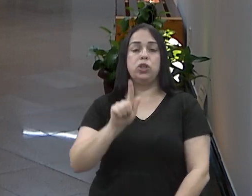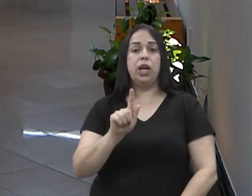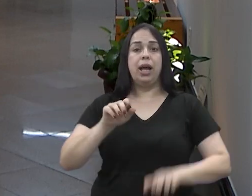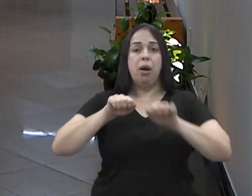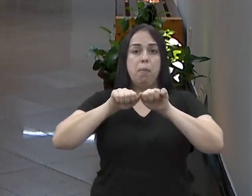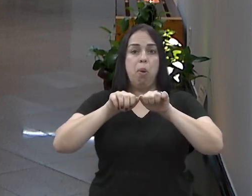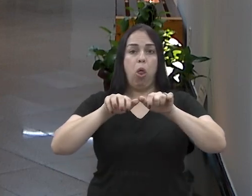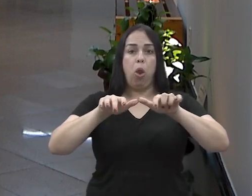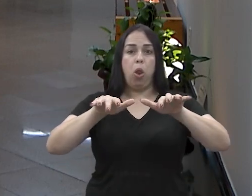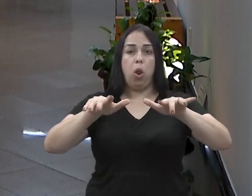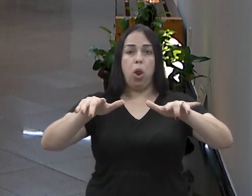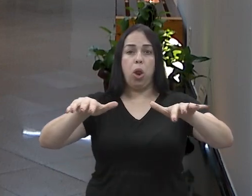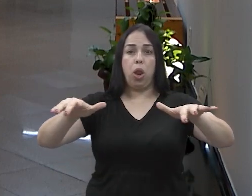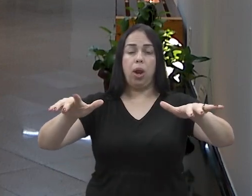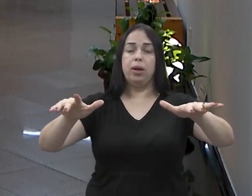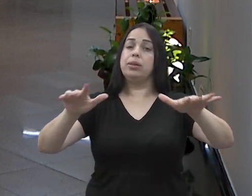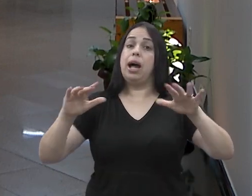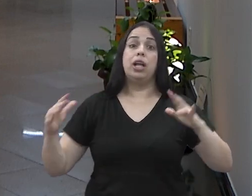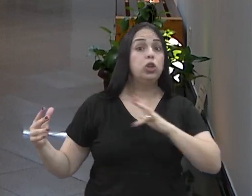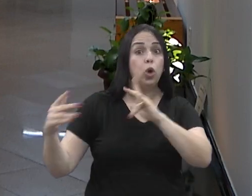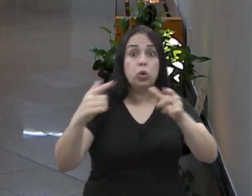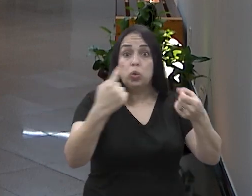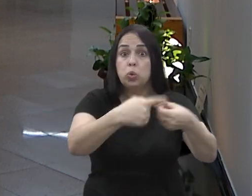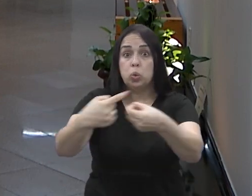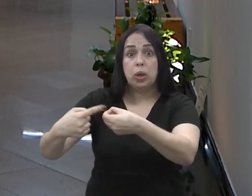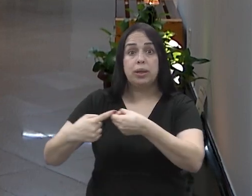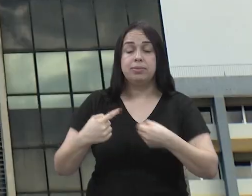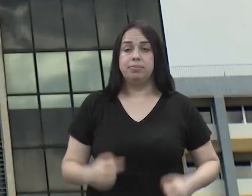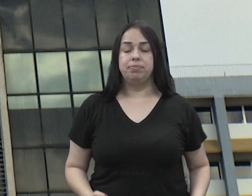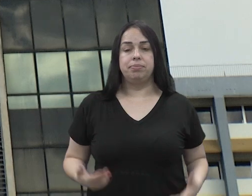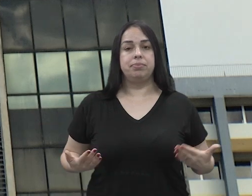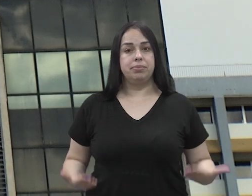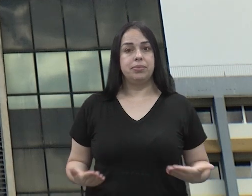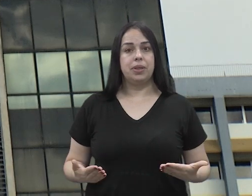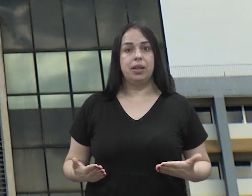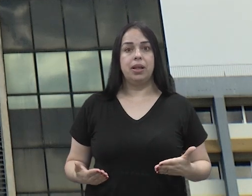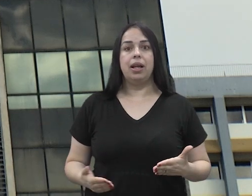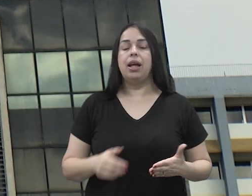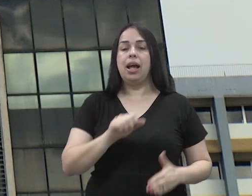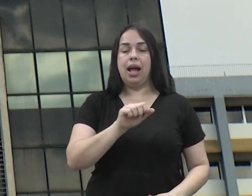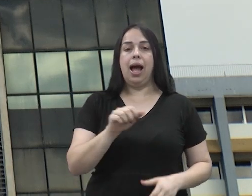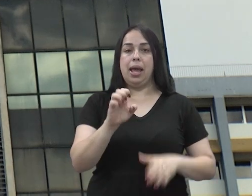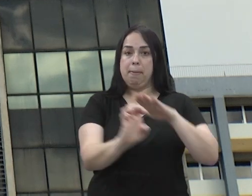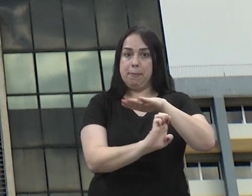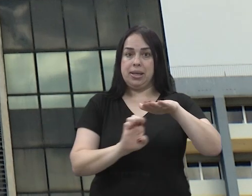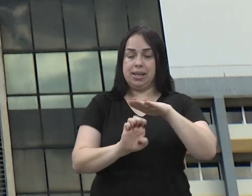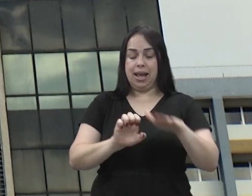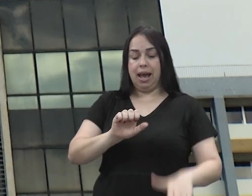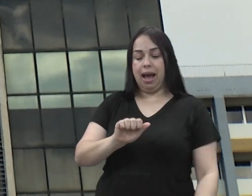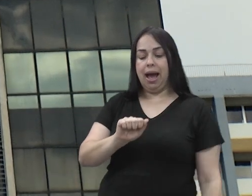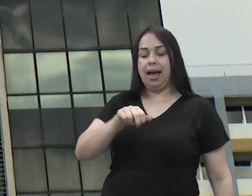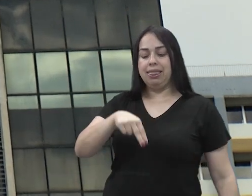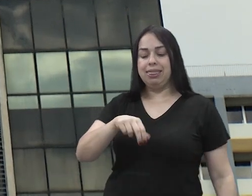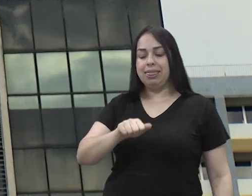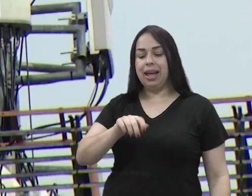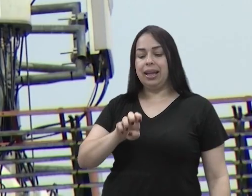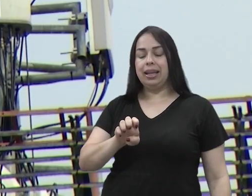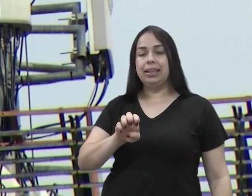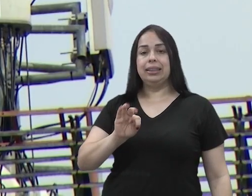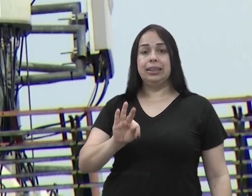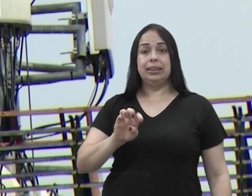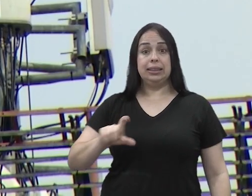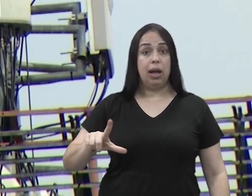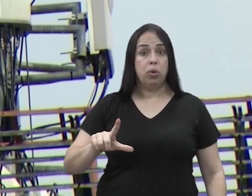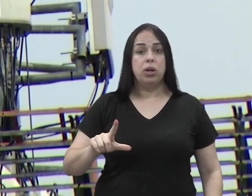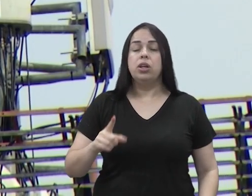5G chegue a todos os joseenses, todos os bairros, todas as regiões em nossa cidade. De acordo com a Anatel, apenas 18% das